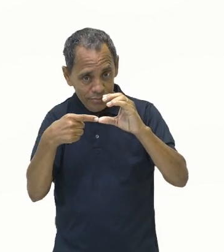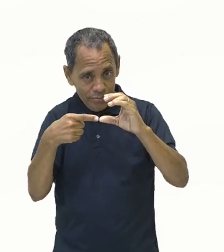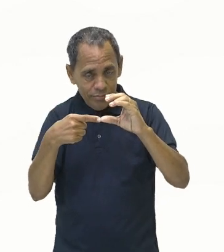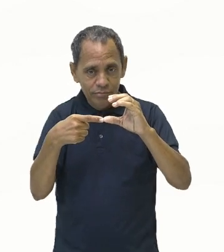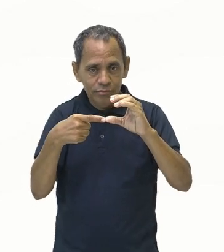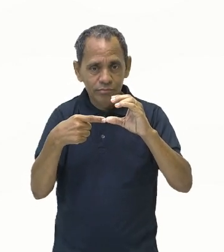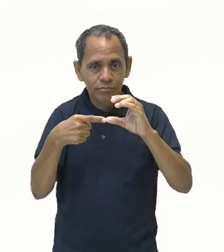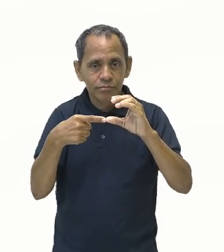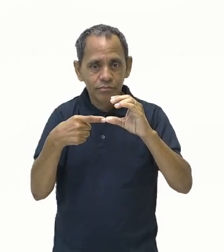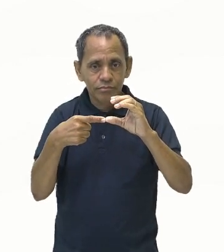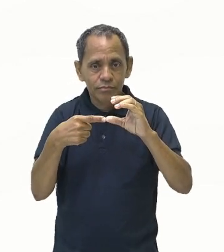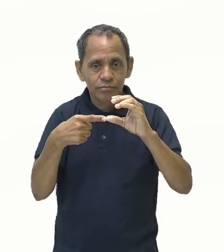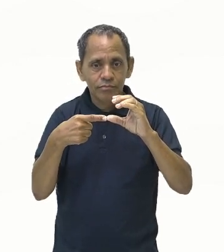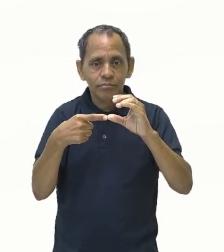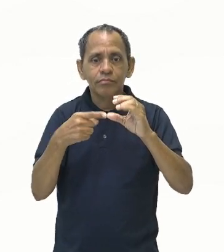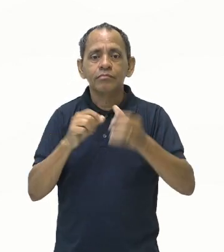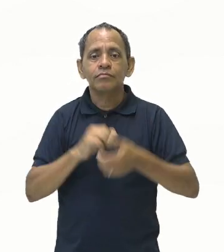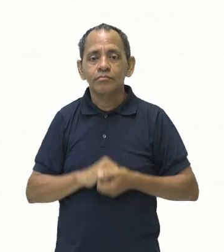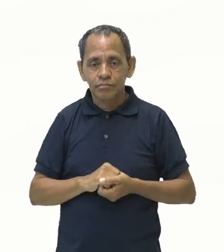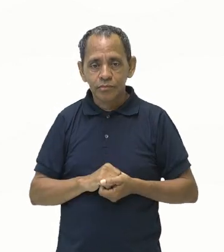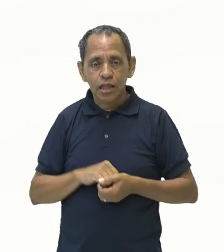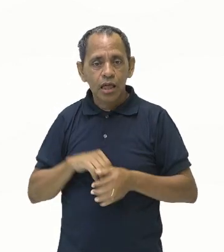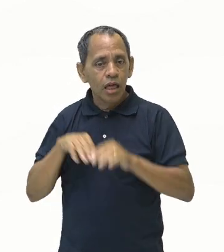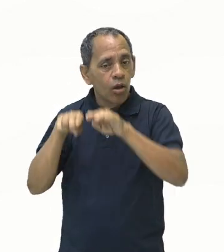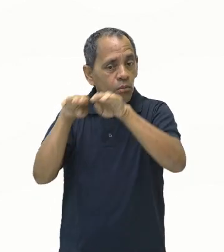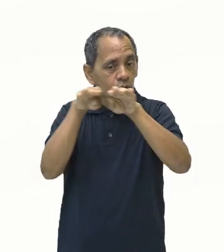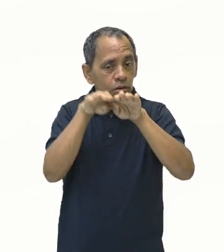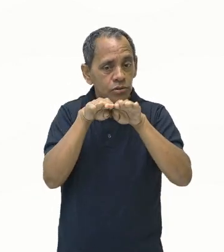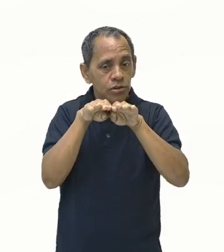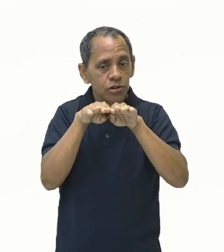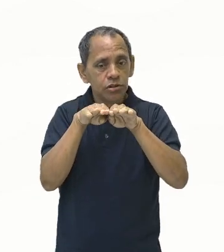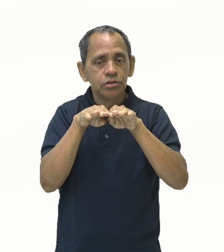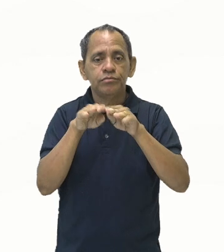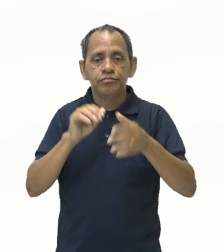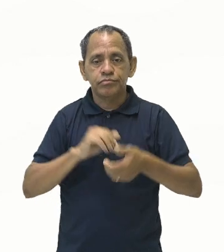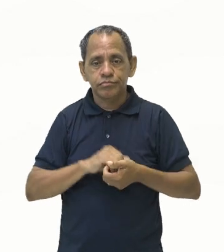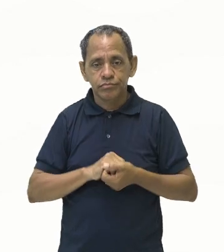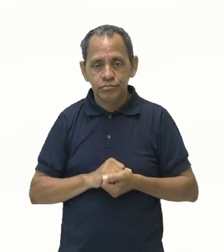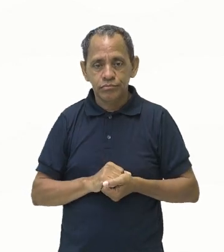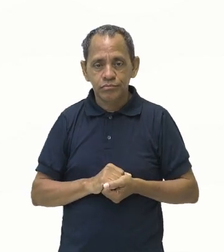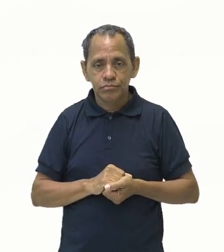E aqui a natureza, ela é homogênea, tá?